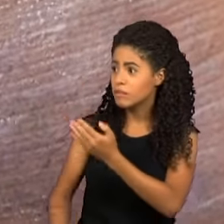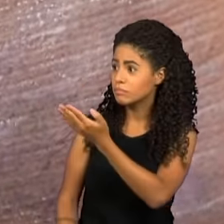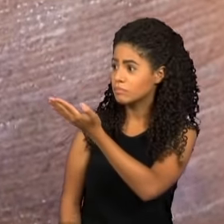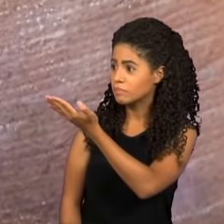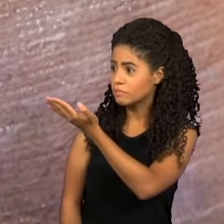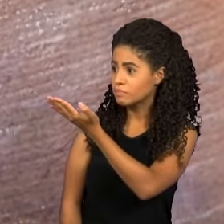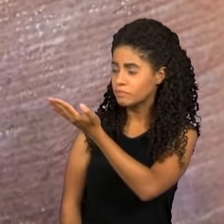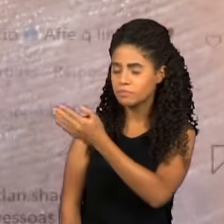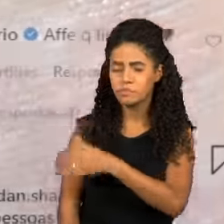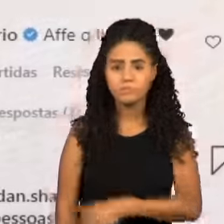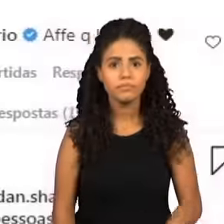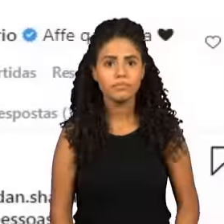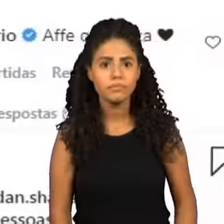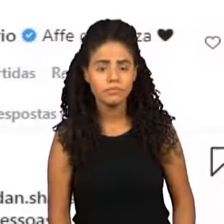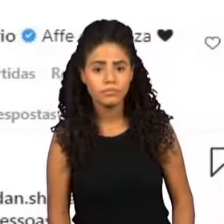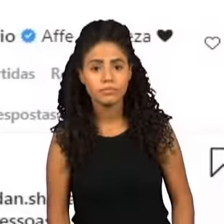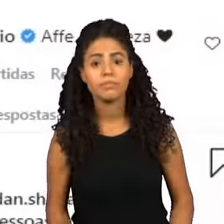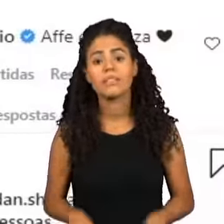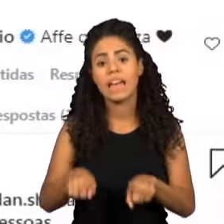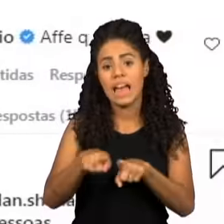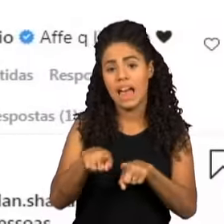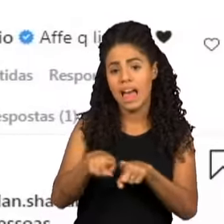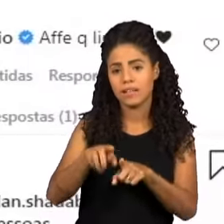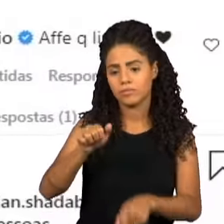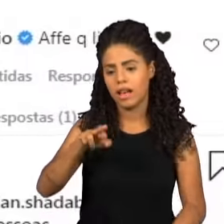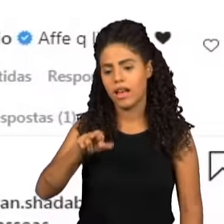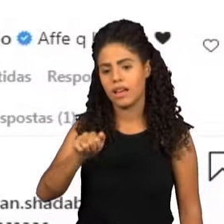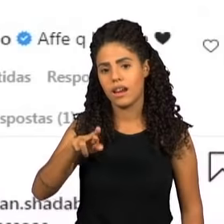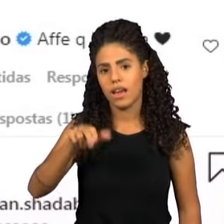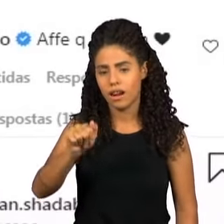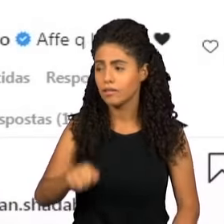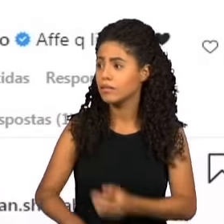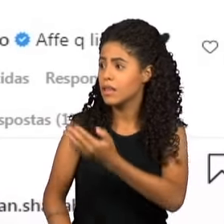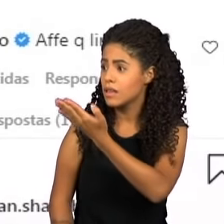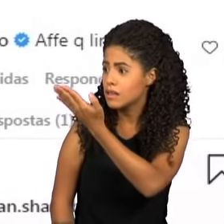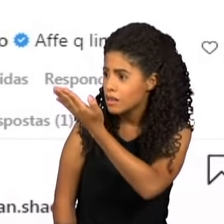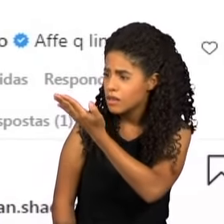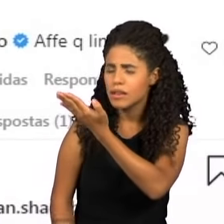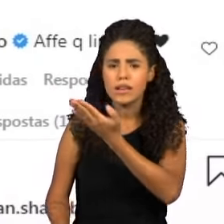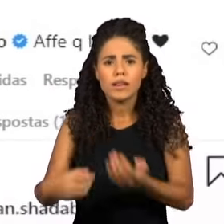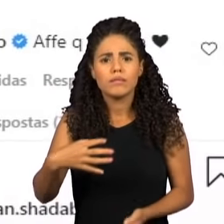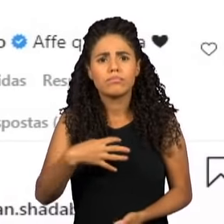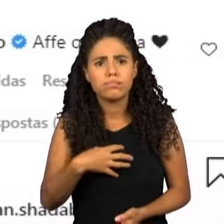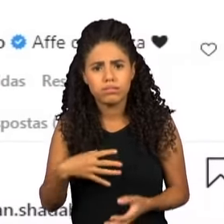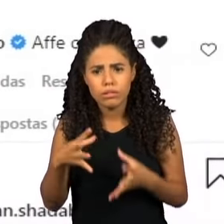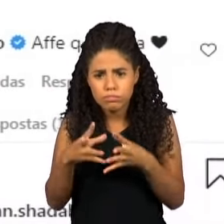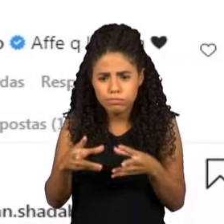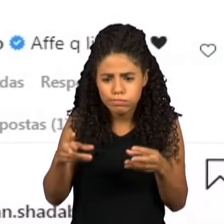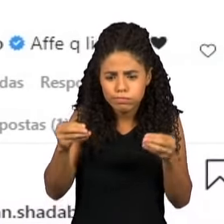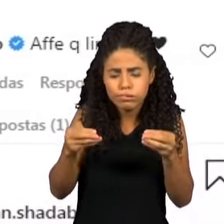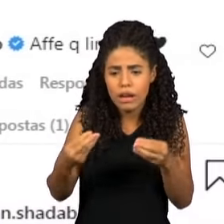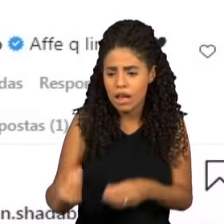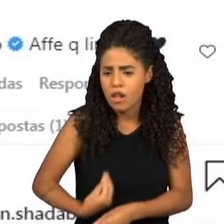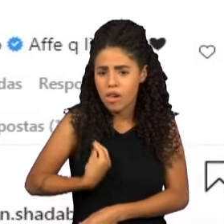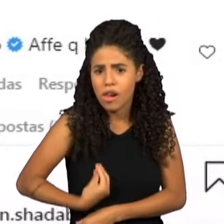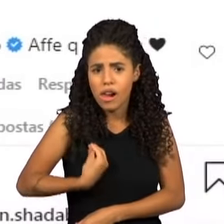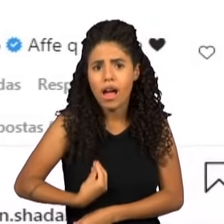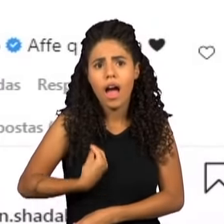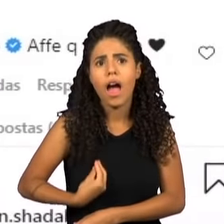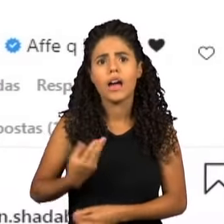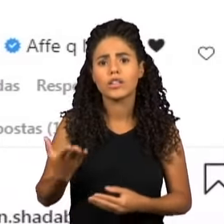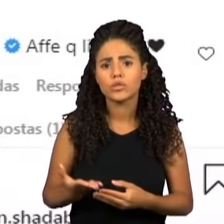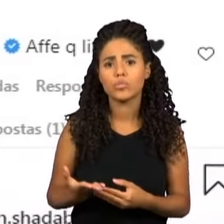proteger. A ararajuba sofre com o tráfico e a destruição do habitat. Ela só ocorre